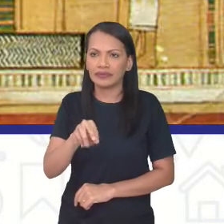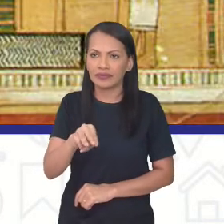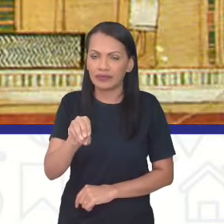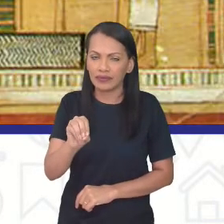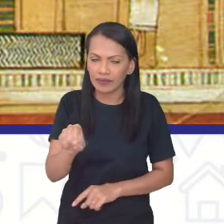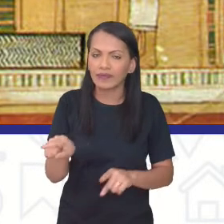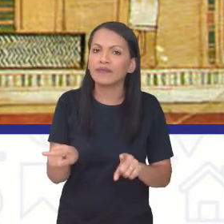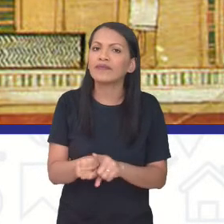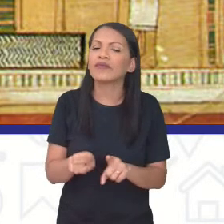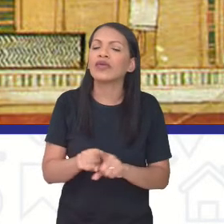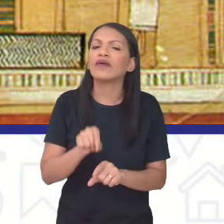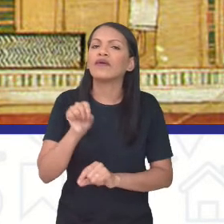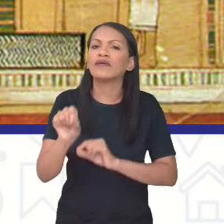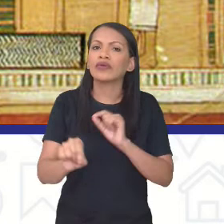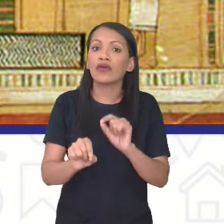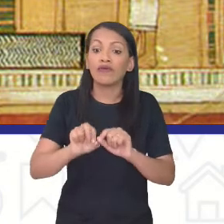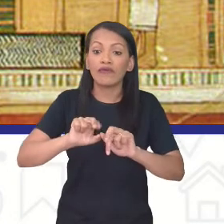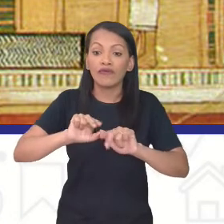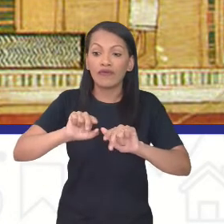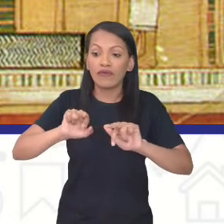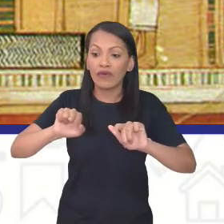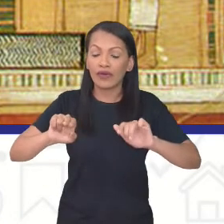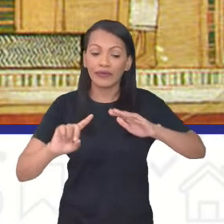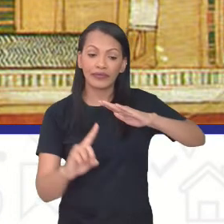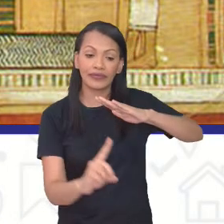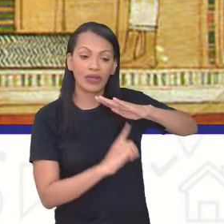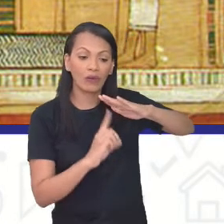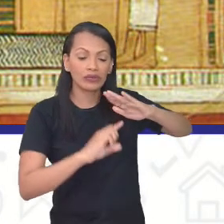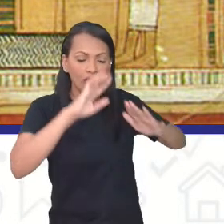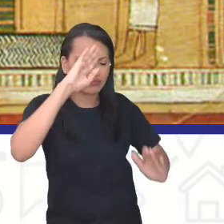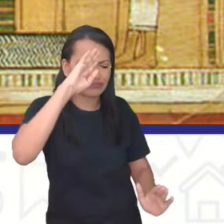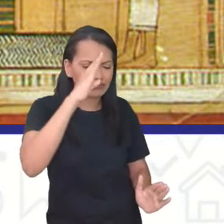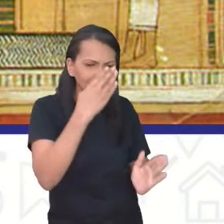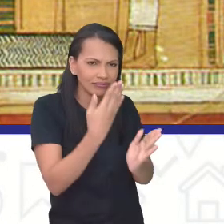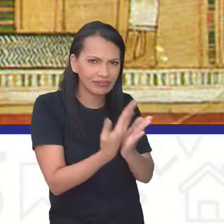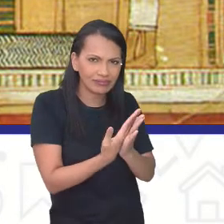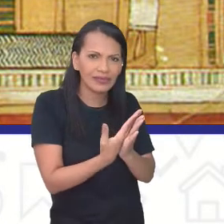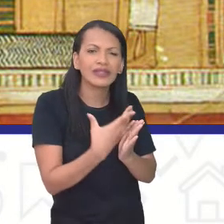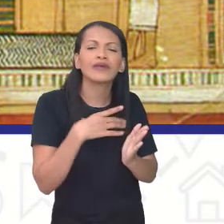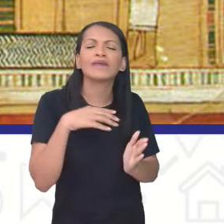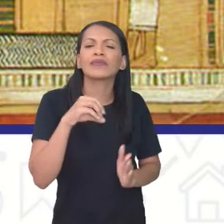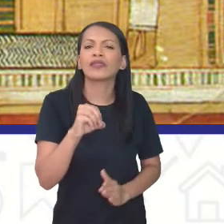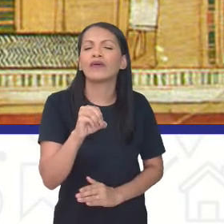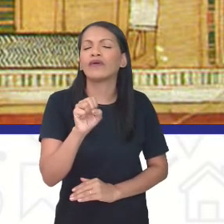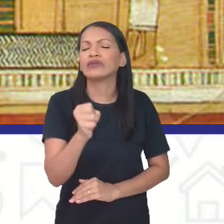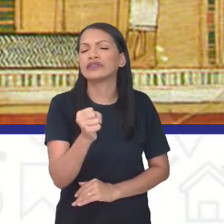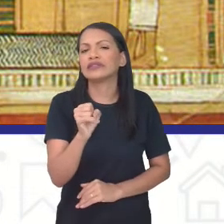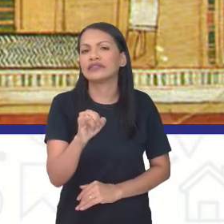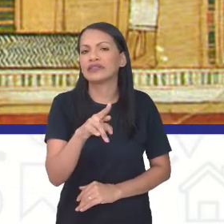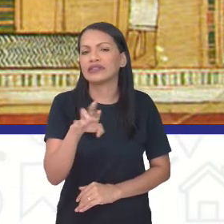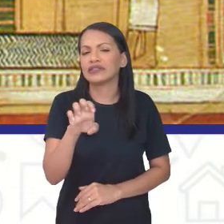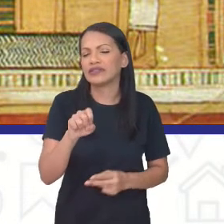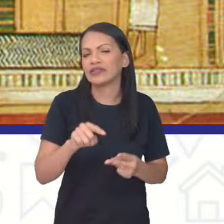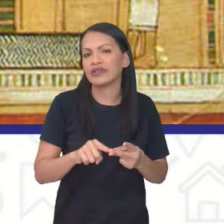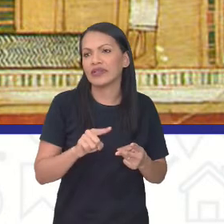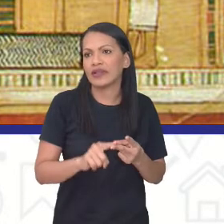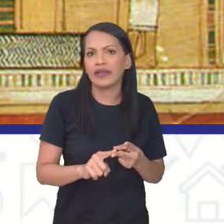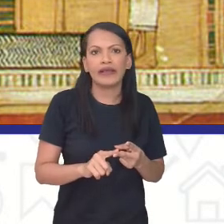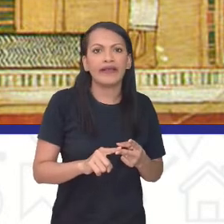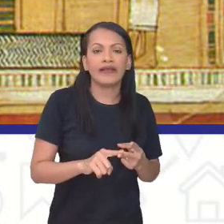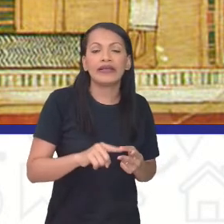isso. Politeísmo, vários deuses, acreditavam em vários deuses, né? Tinha aí o Osíris, a Ísis, o Sete, né?